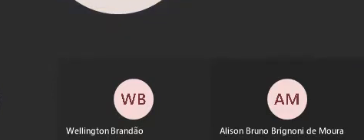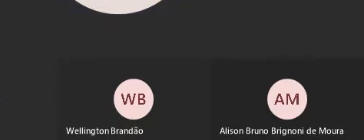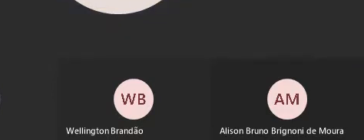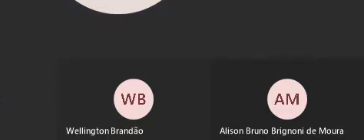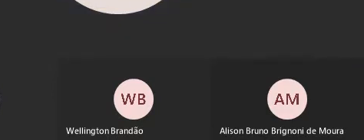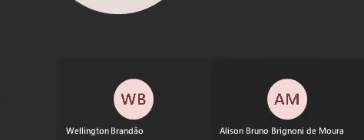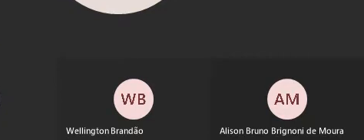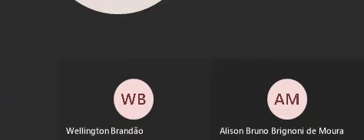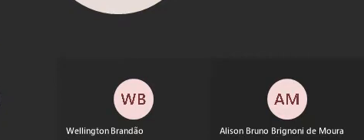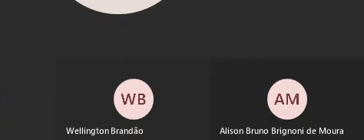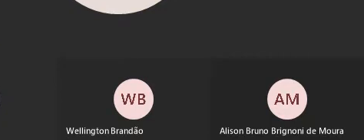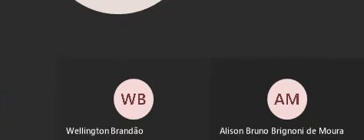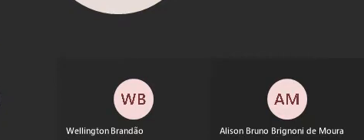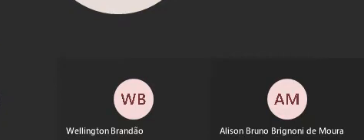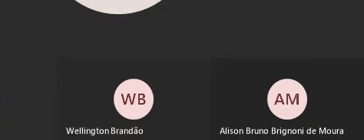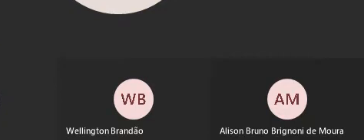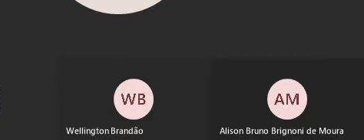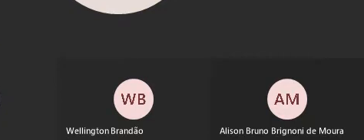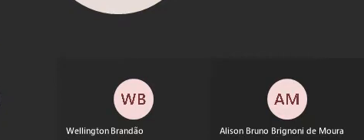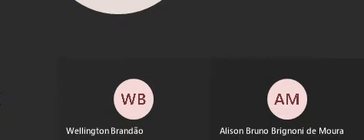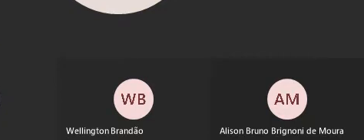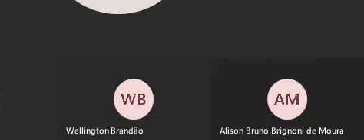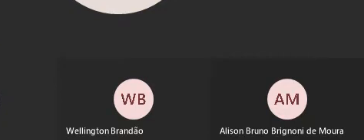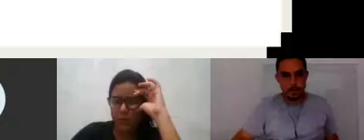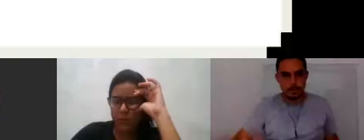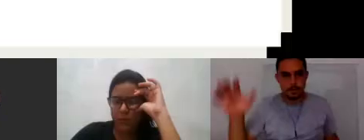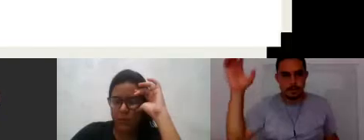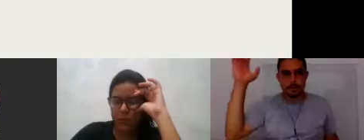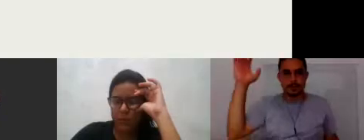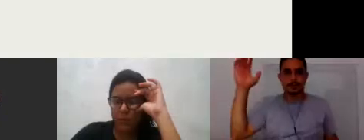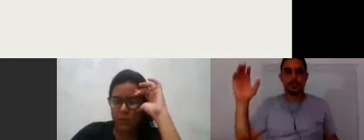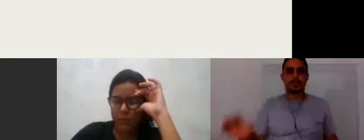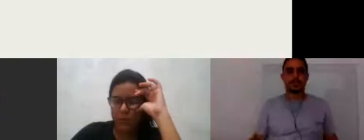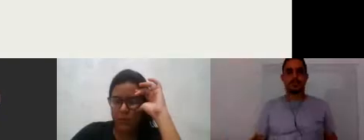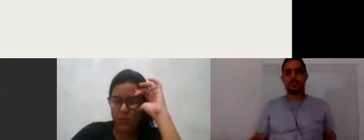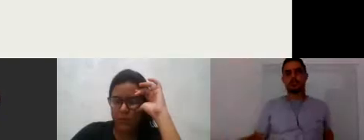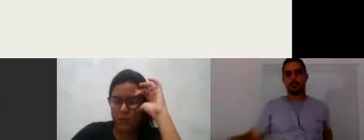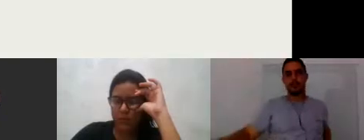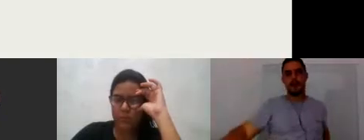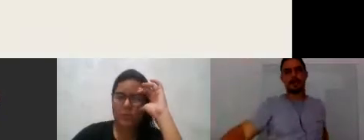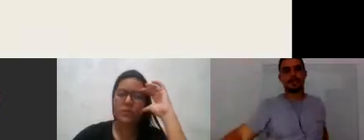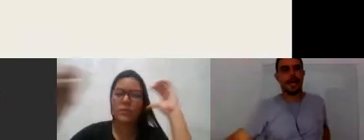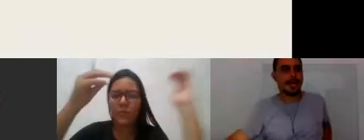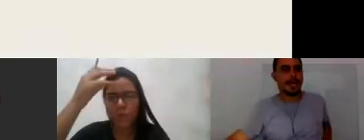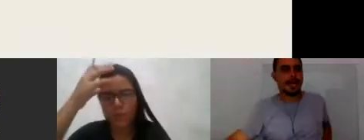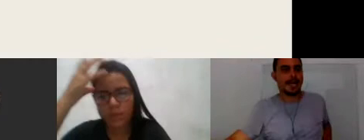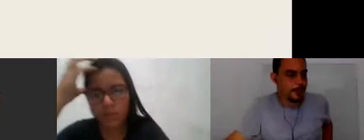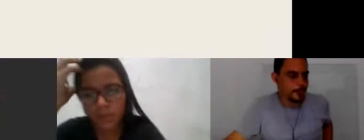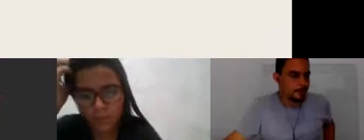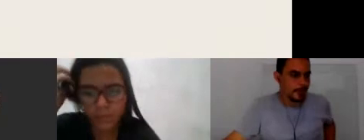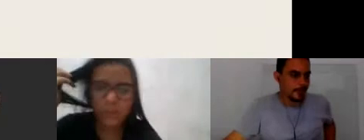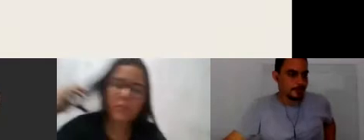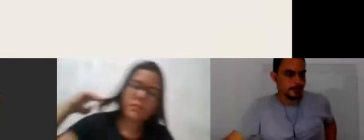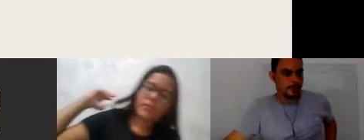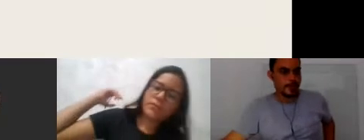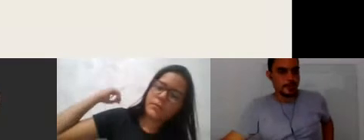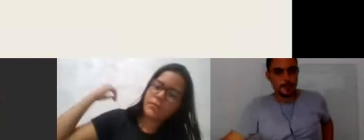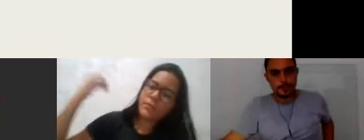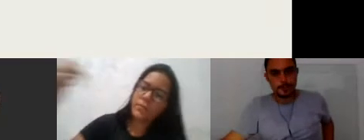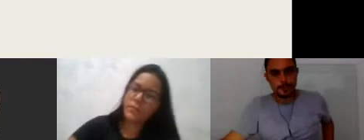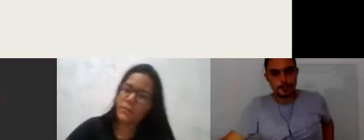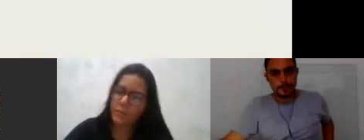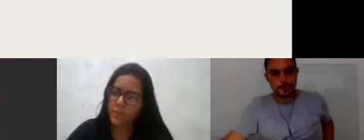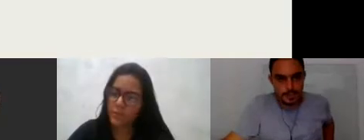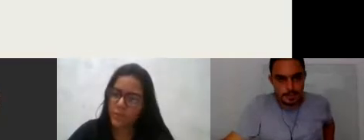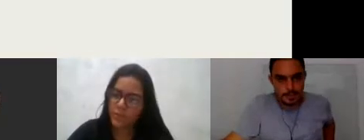Tranquilo, moçada? Se vocês não têm mais nada para perguntar, não